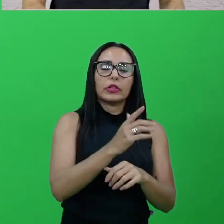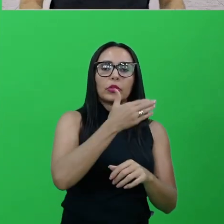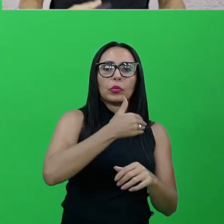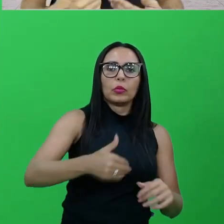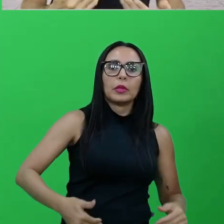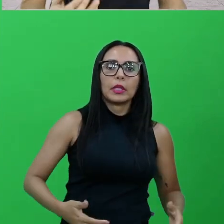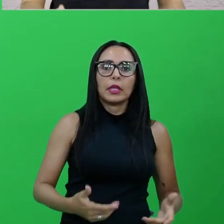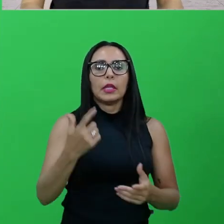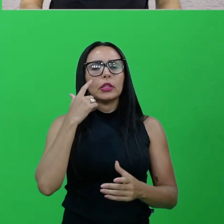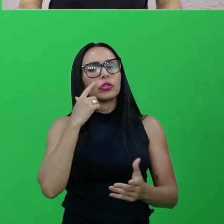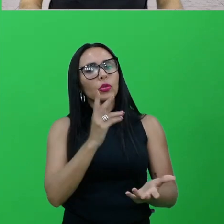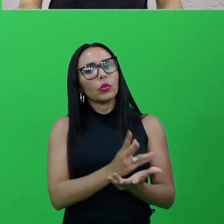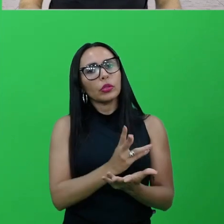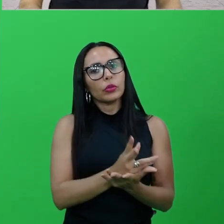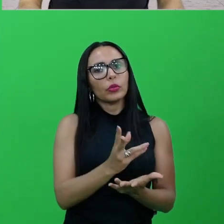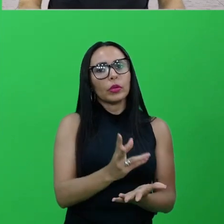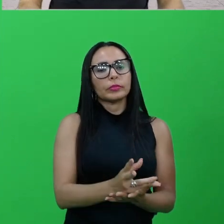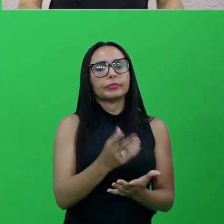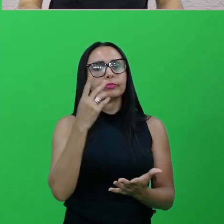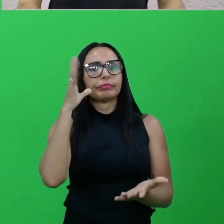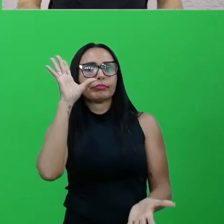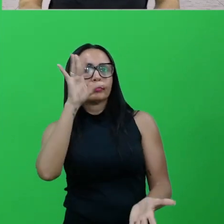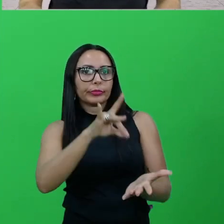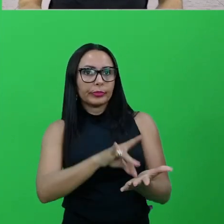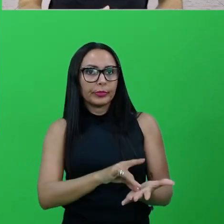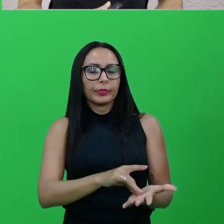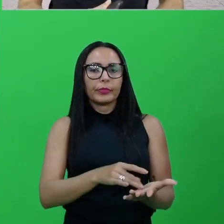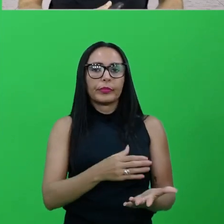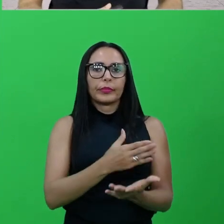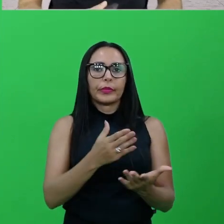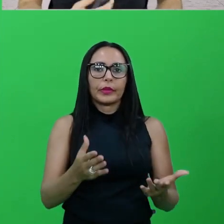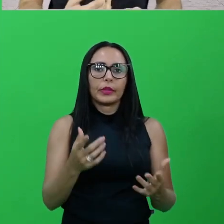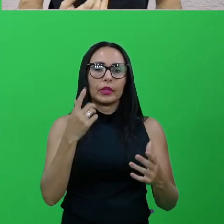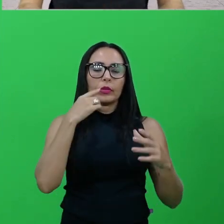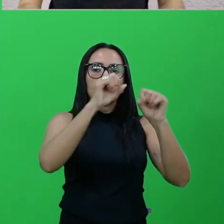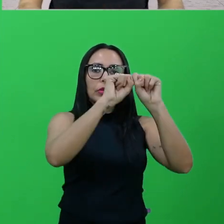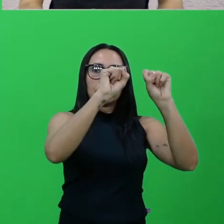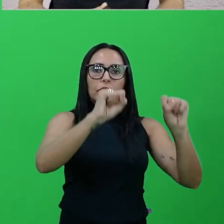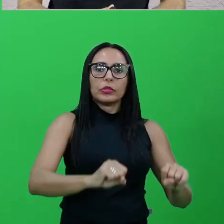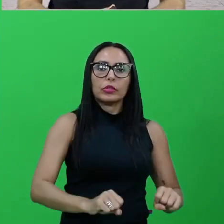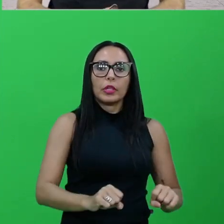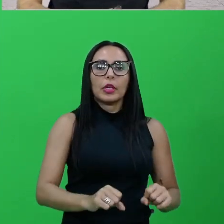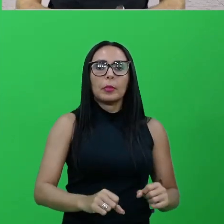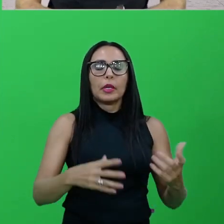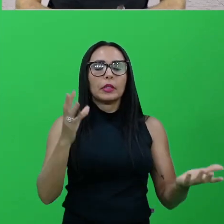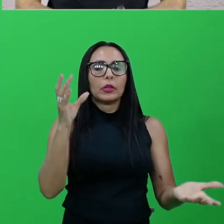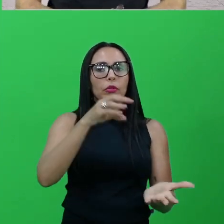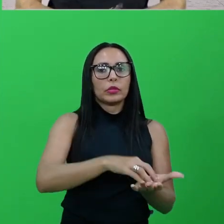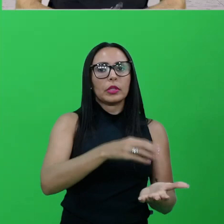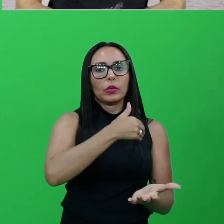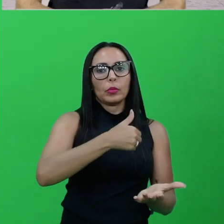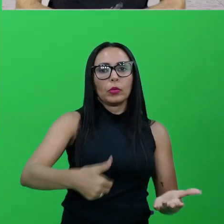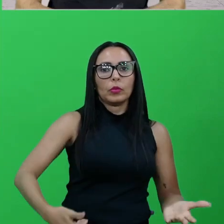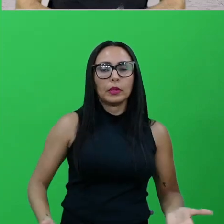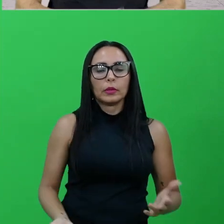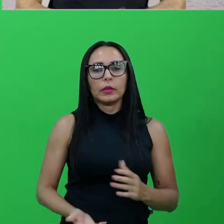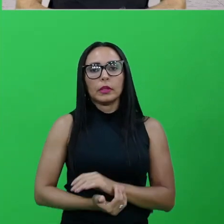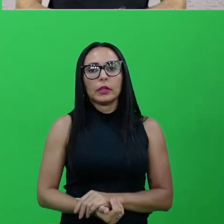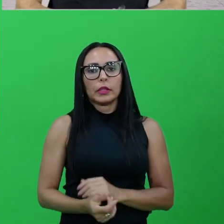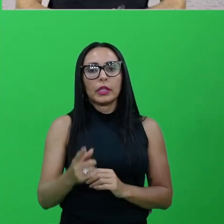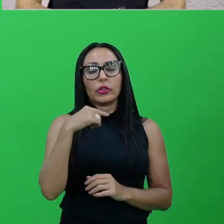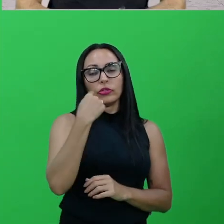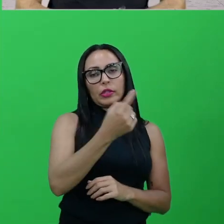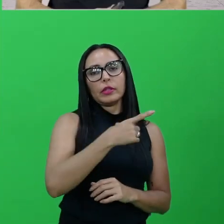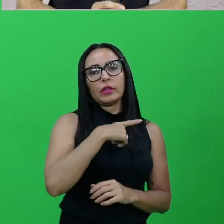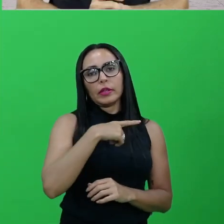eles continuam plenamente aplicáveis aos ecossistemas de inovação e ao setor público que a gente tem na